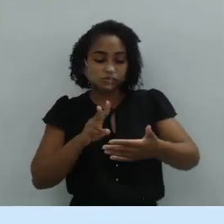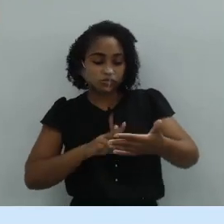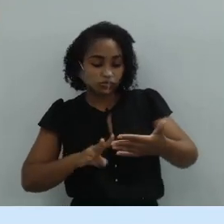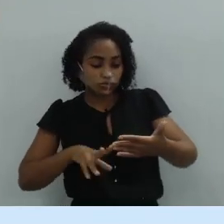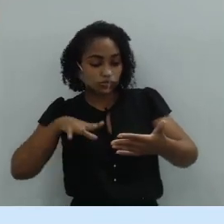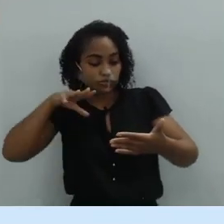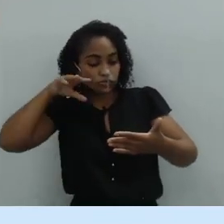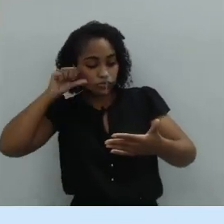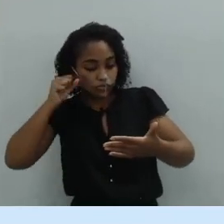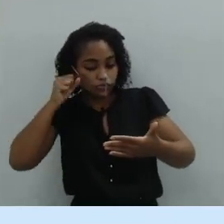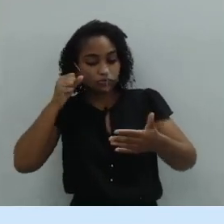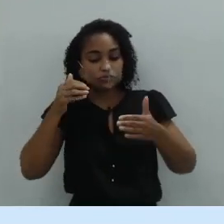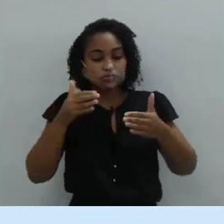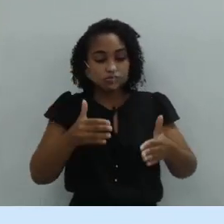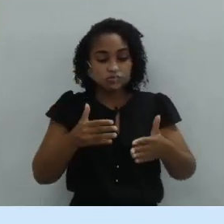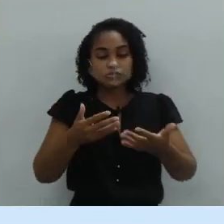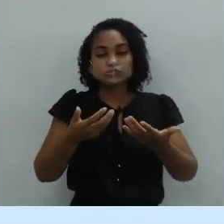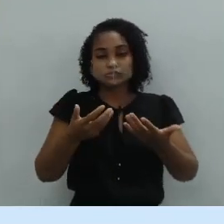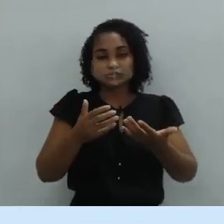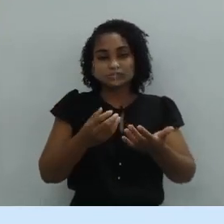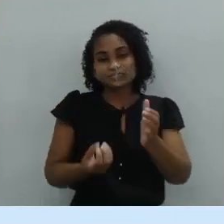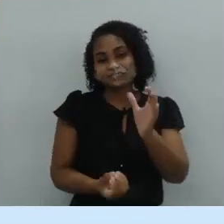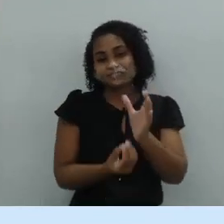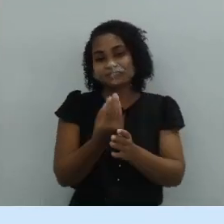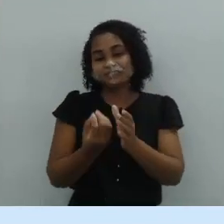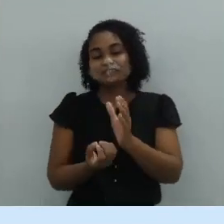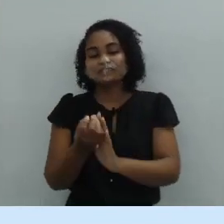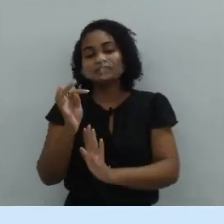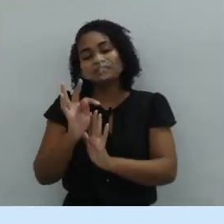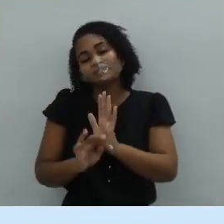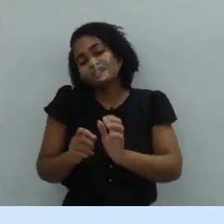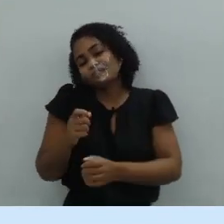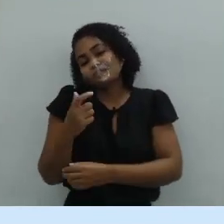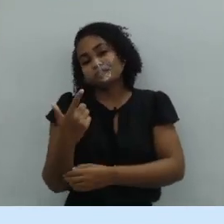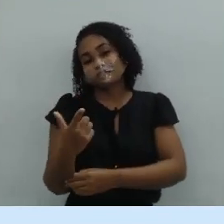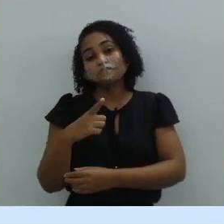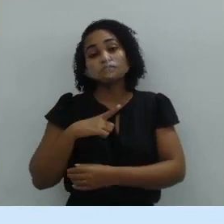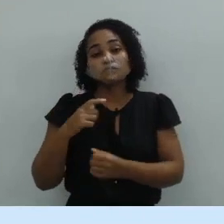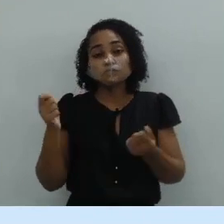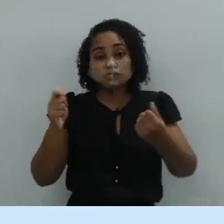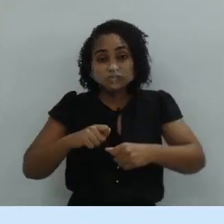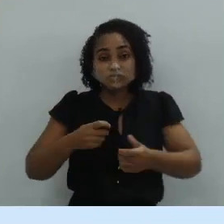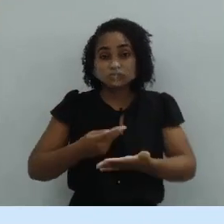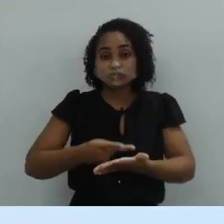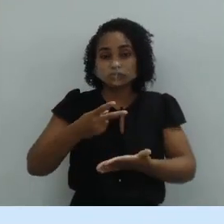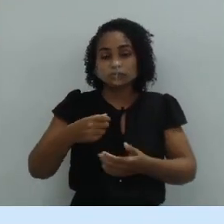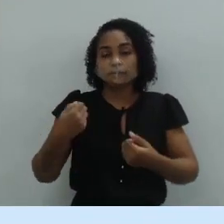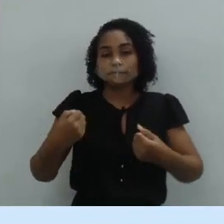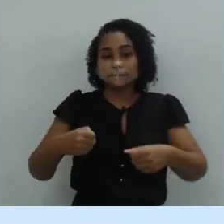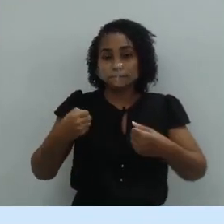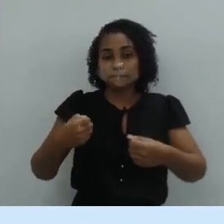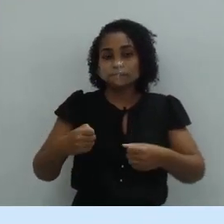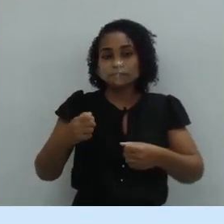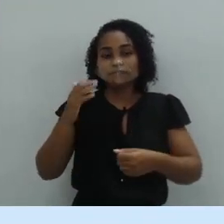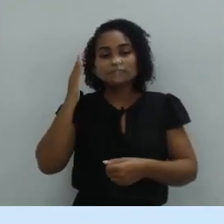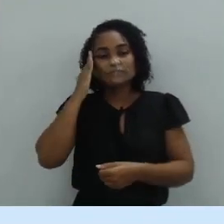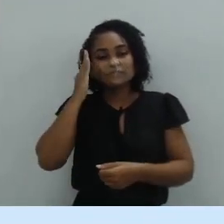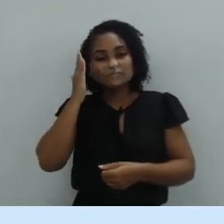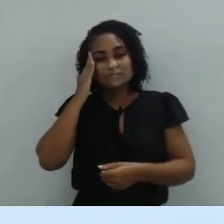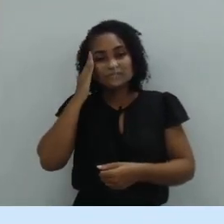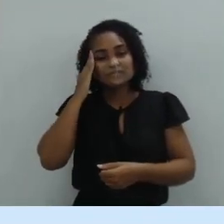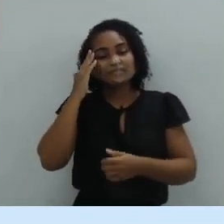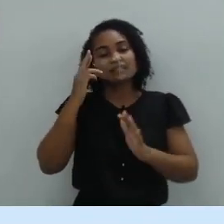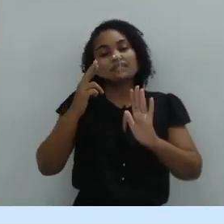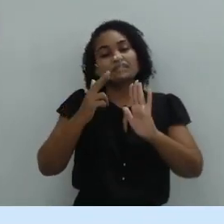do ouvir, do falar e do produzir textos. É claro que para que isso tudo aconteça, a gente precisa entender